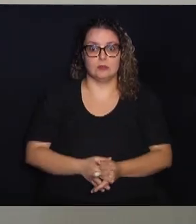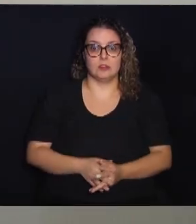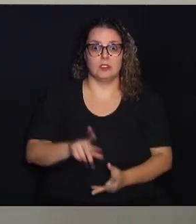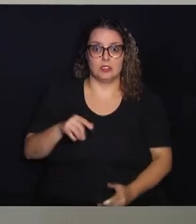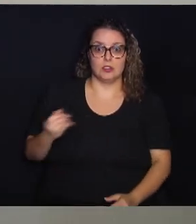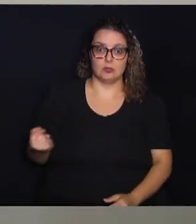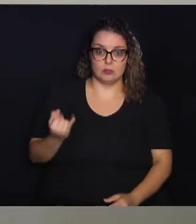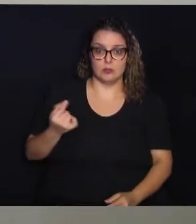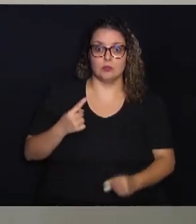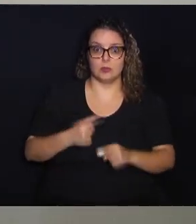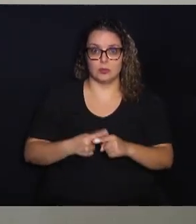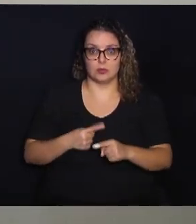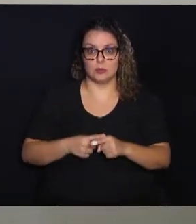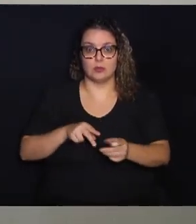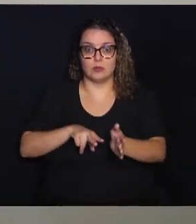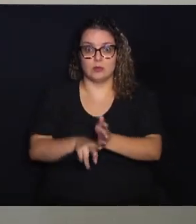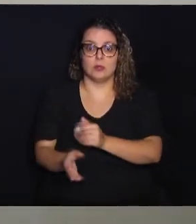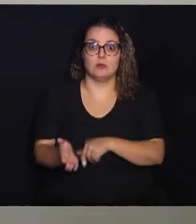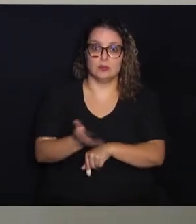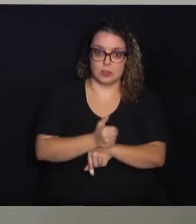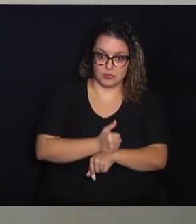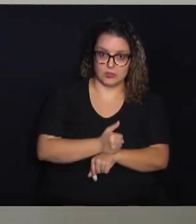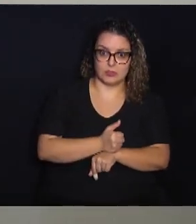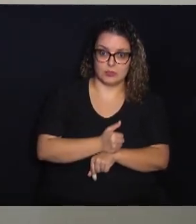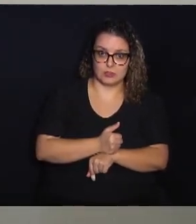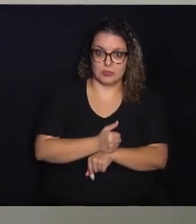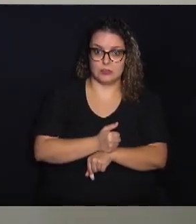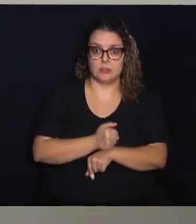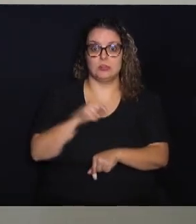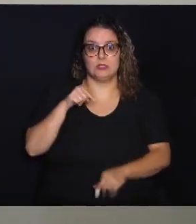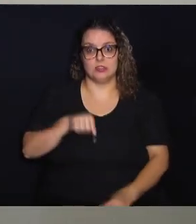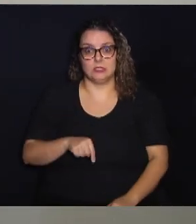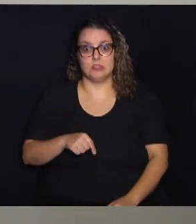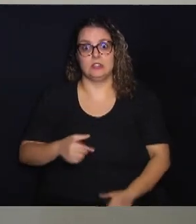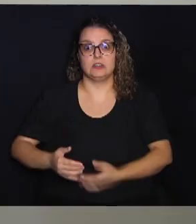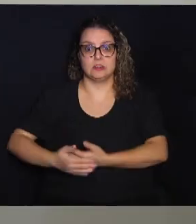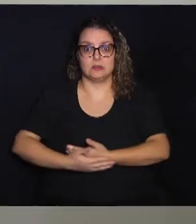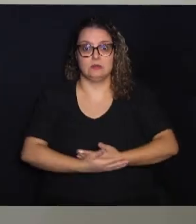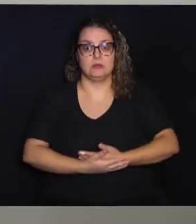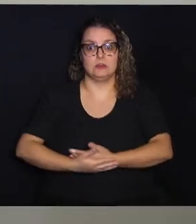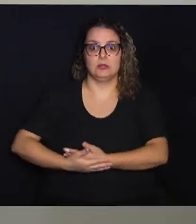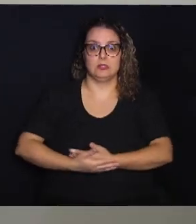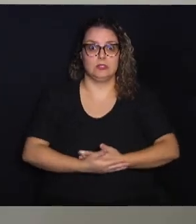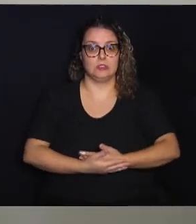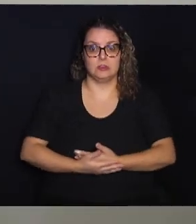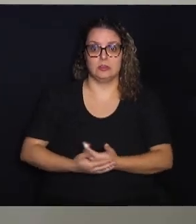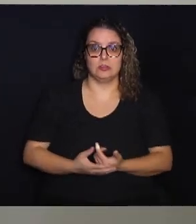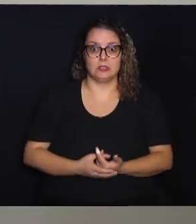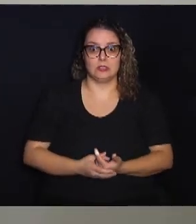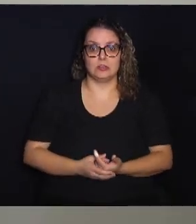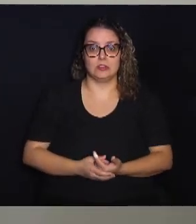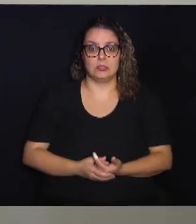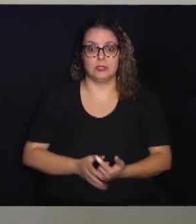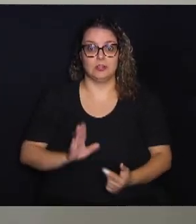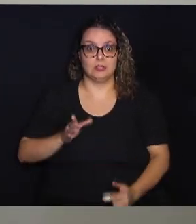importante porque o diagnóstico precoce desse bebê permite com que ele já seja